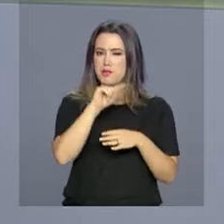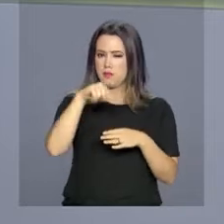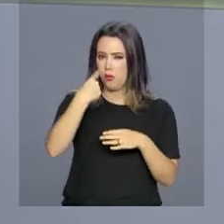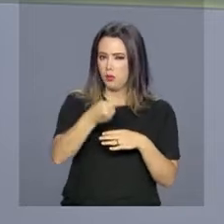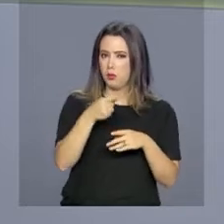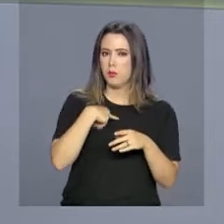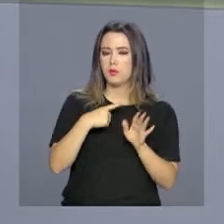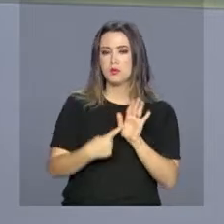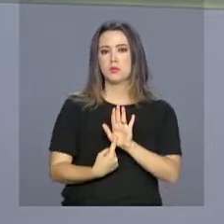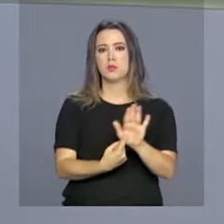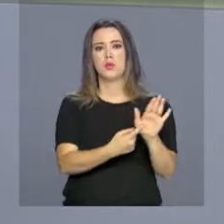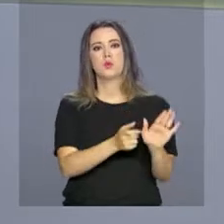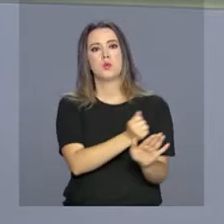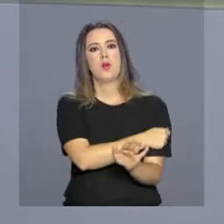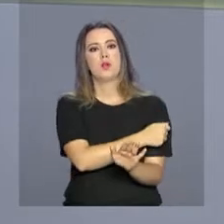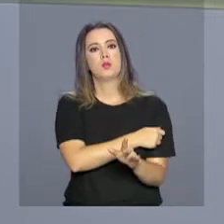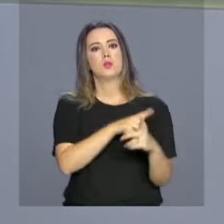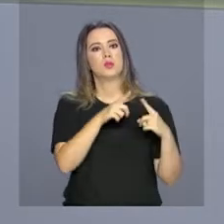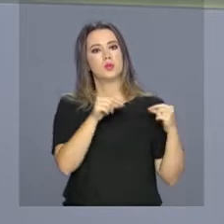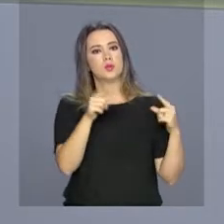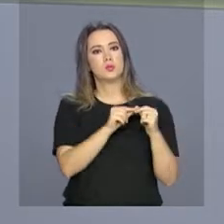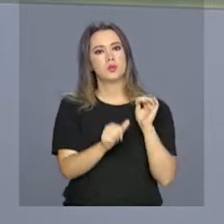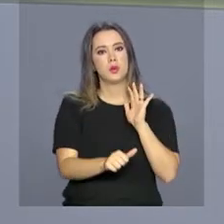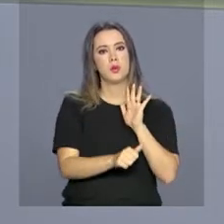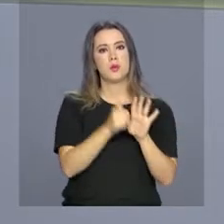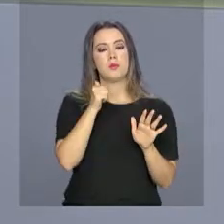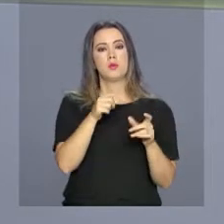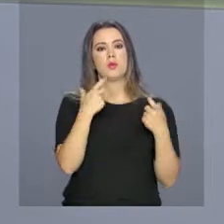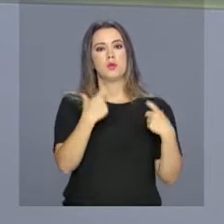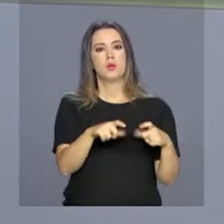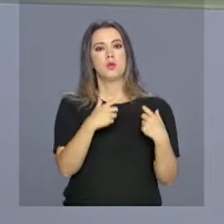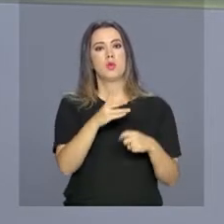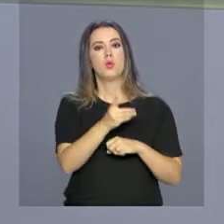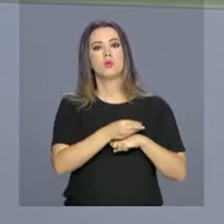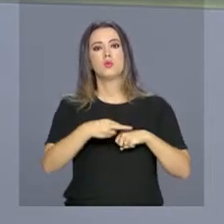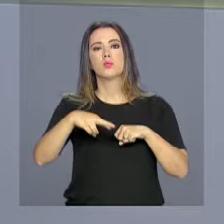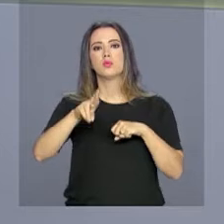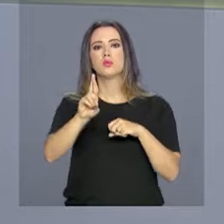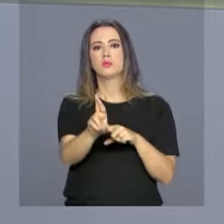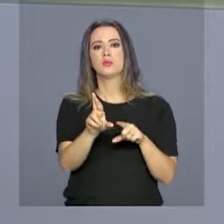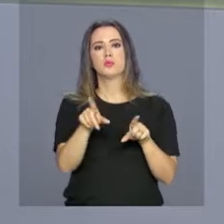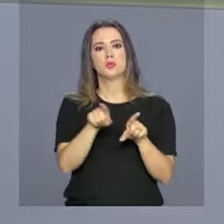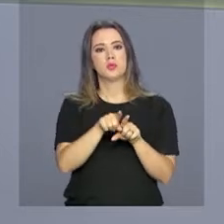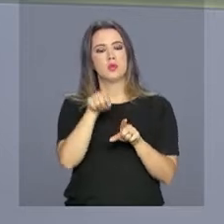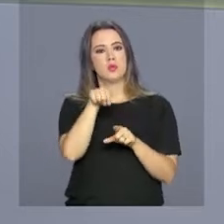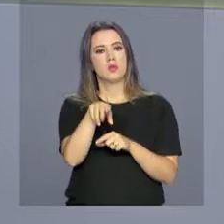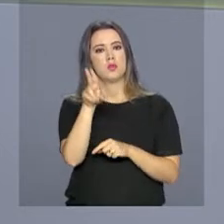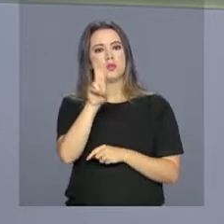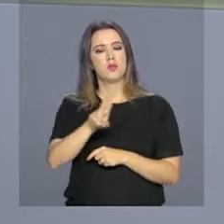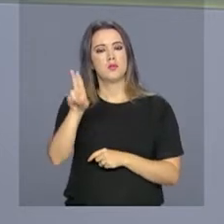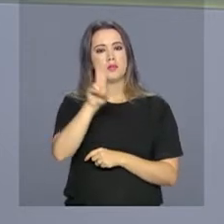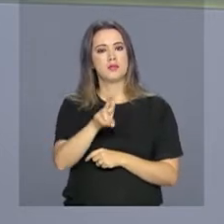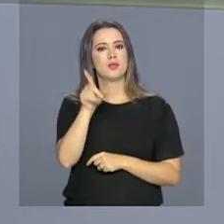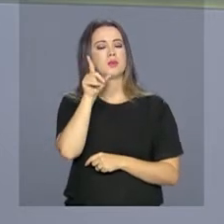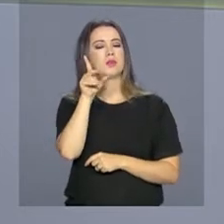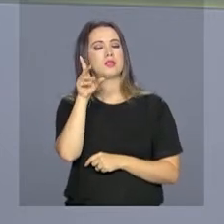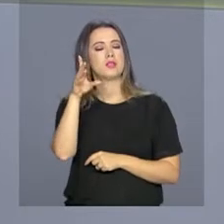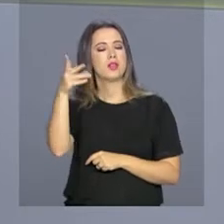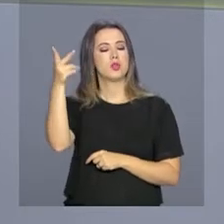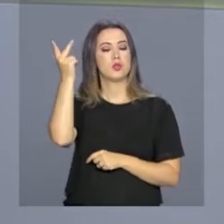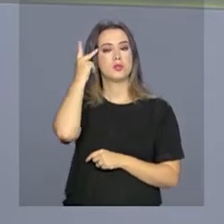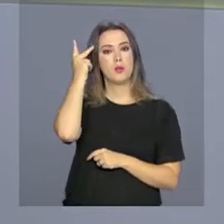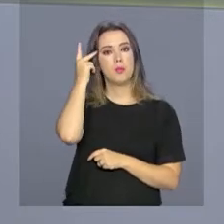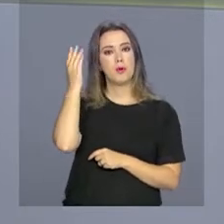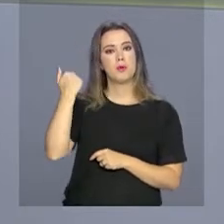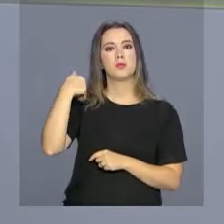trajetória de um jovem aluno de Brasília que passou em primeiro lugar no doutorado em Ciências dos Alimentos da Universidade Estadual Paulista,